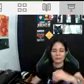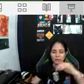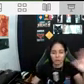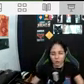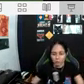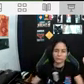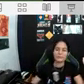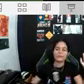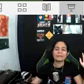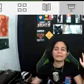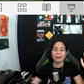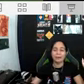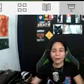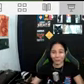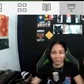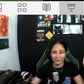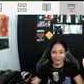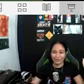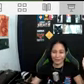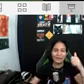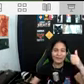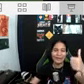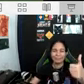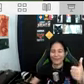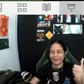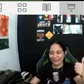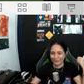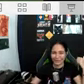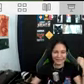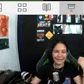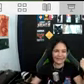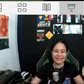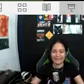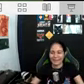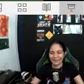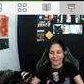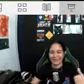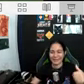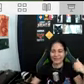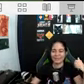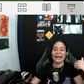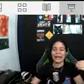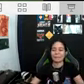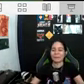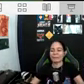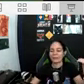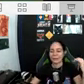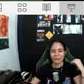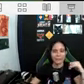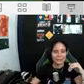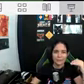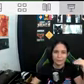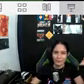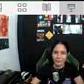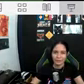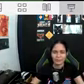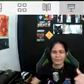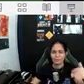a pressão de todo mundo deu igual. Só que mãe é hipertensa, mãe tem 75 anos. A pressão da minha